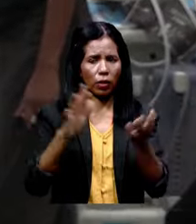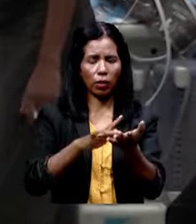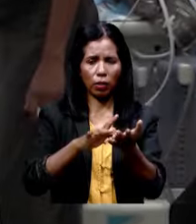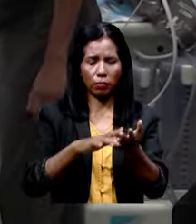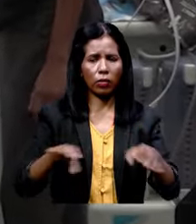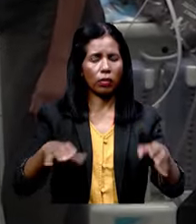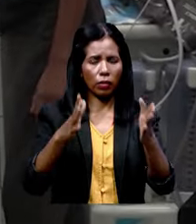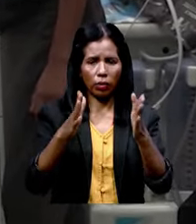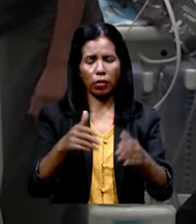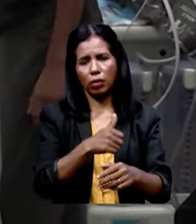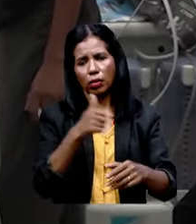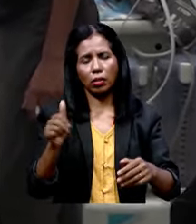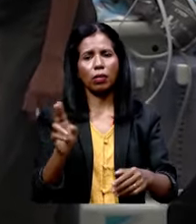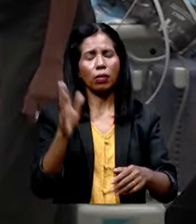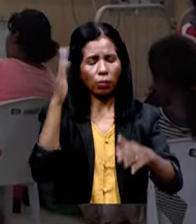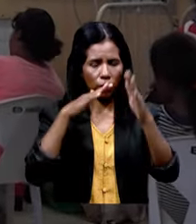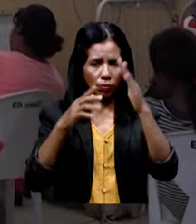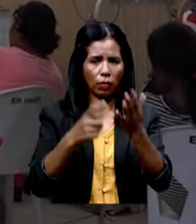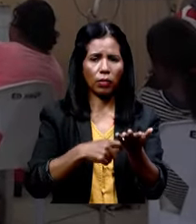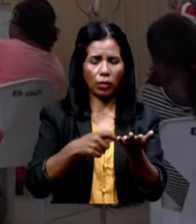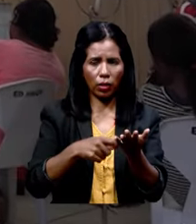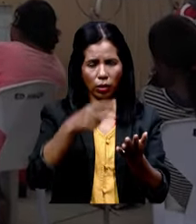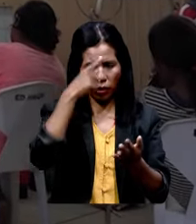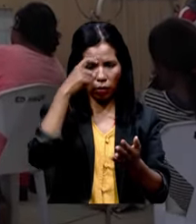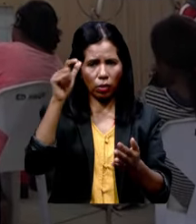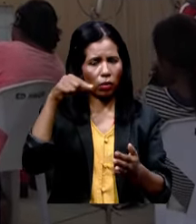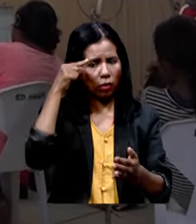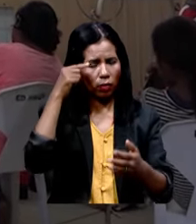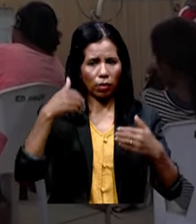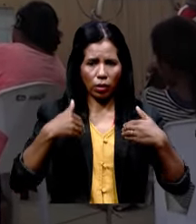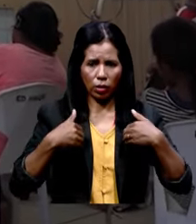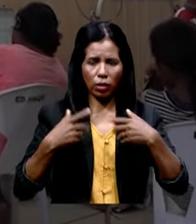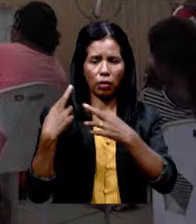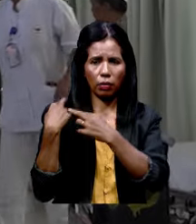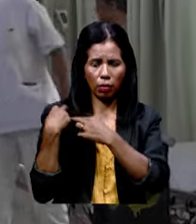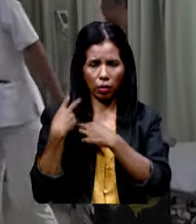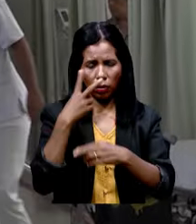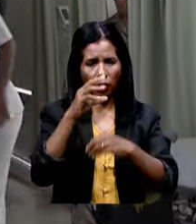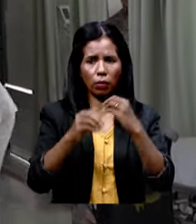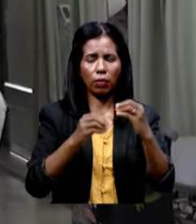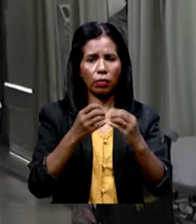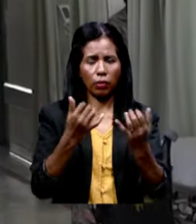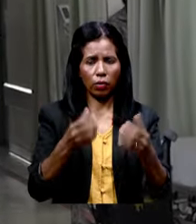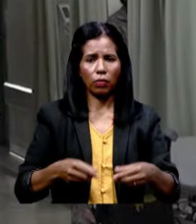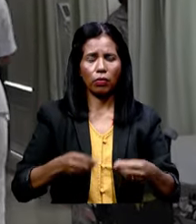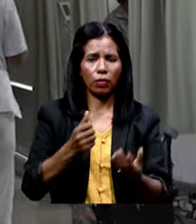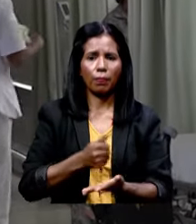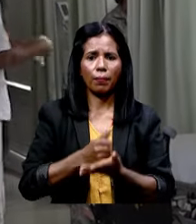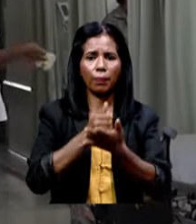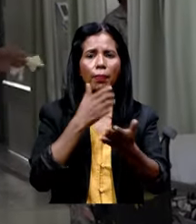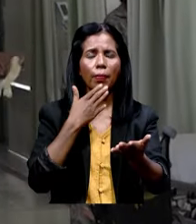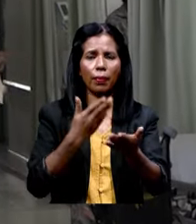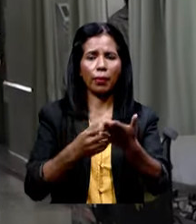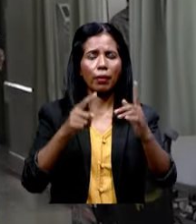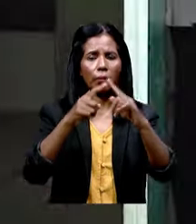recurso no seu lutan, não é problema técnico, também é governo e a responsabilidade a tu resolve onde for atendimento dia para o